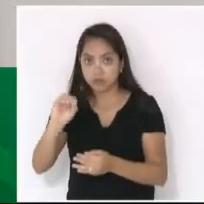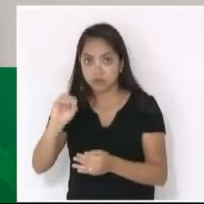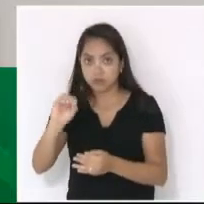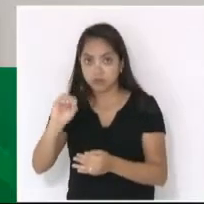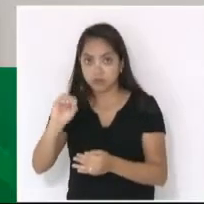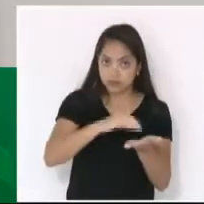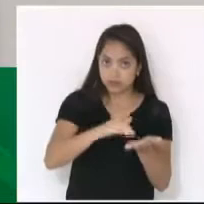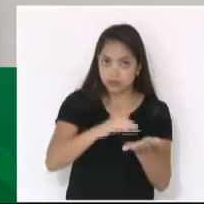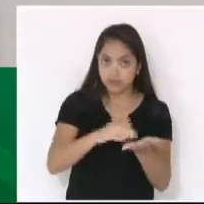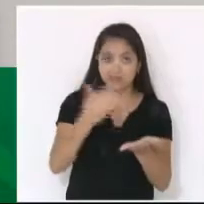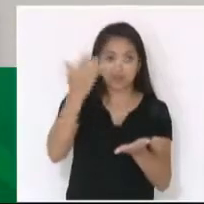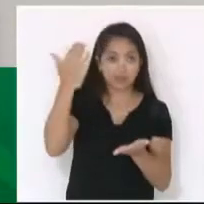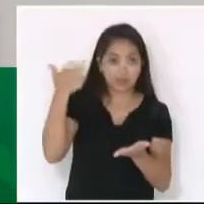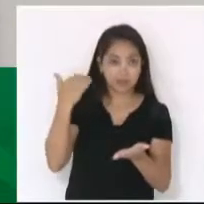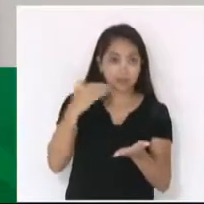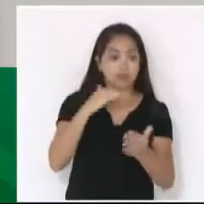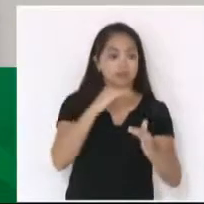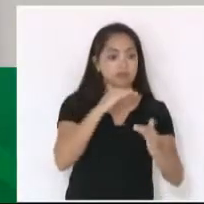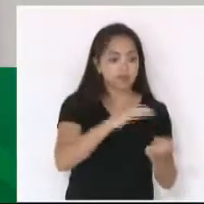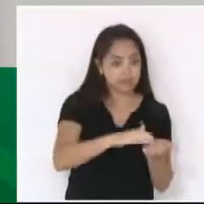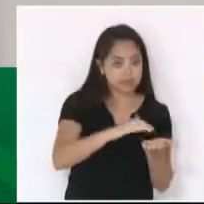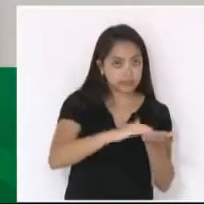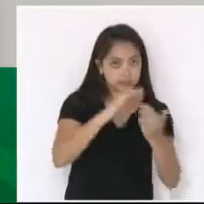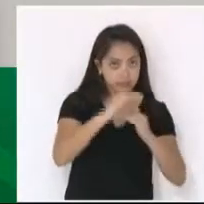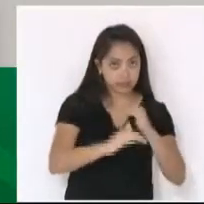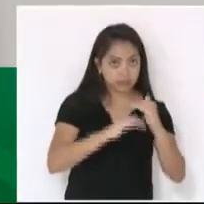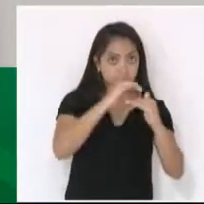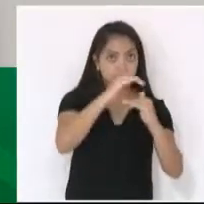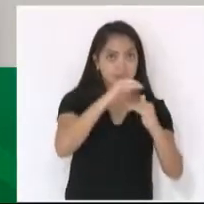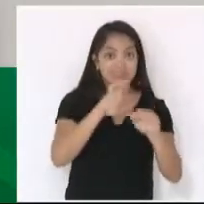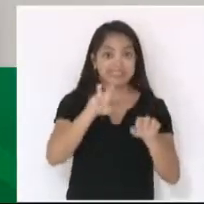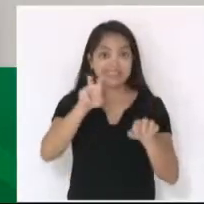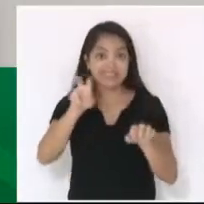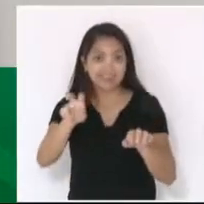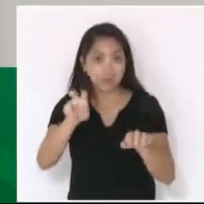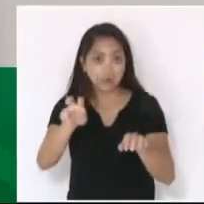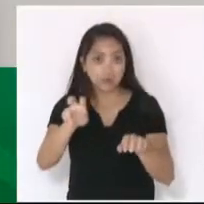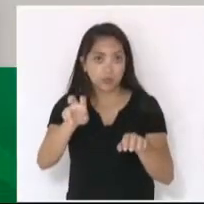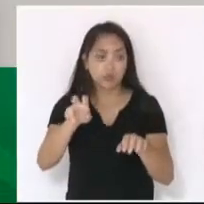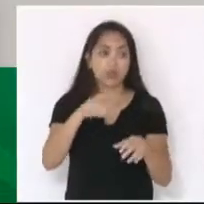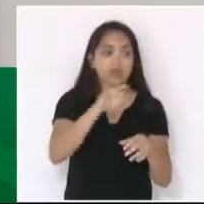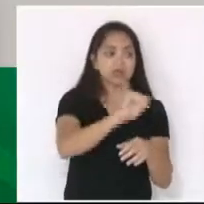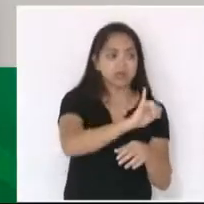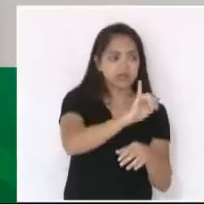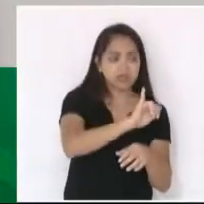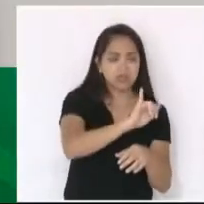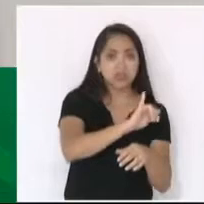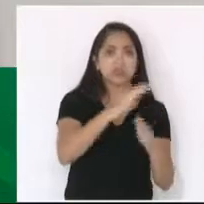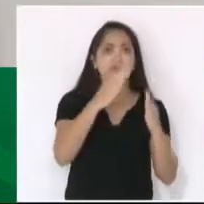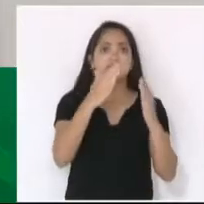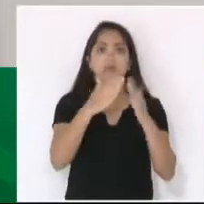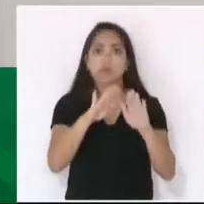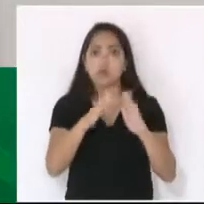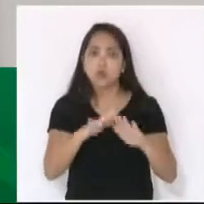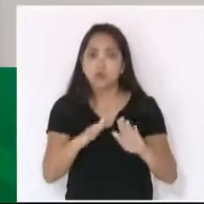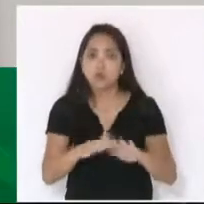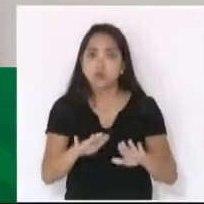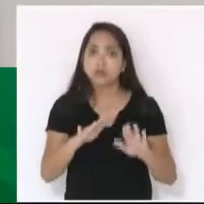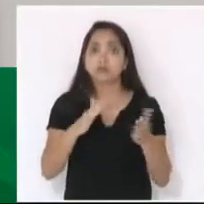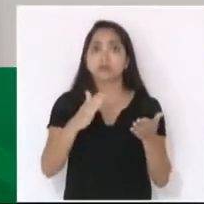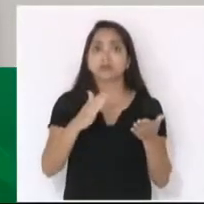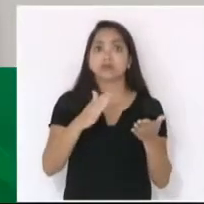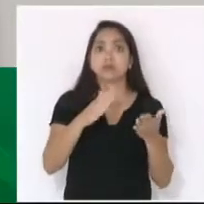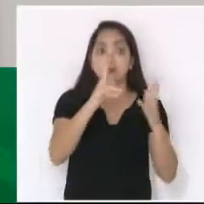eram chamada de secretarias apenas cinco delas que é Itajaí Brusque e Itajaí Brusque